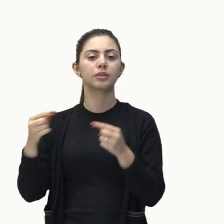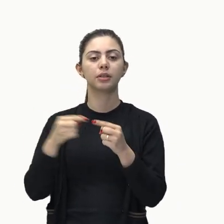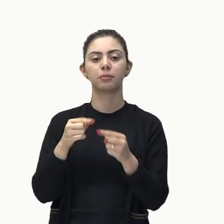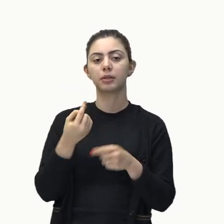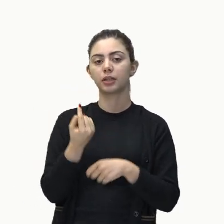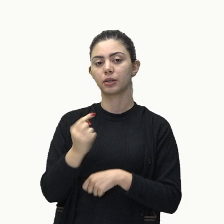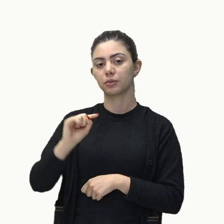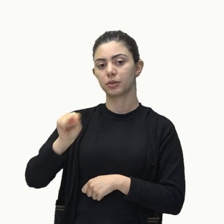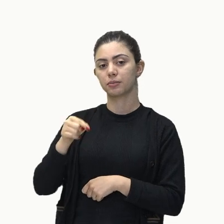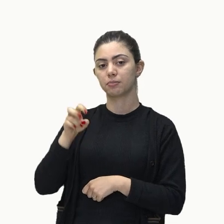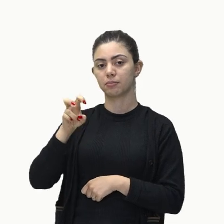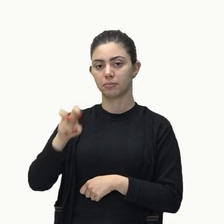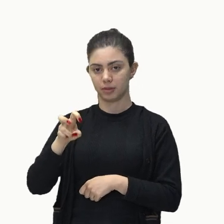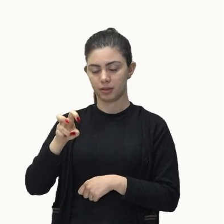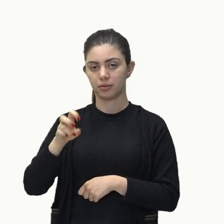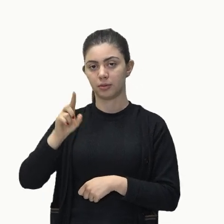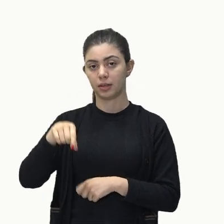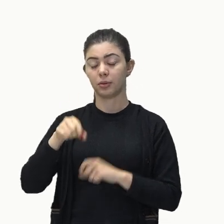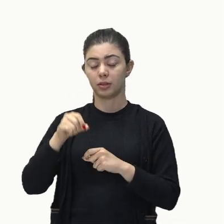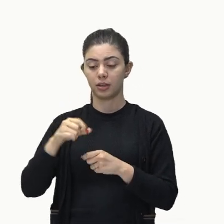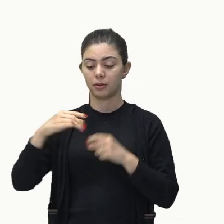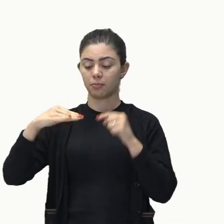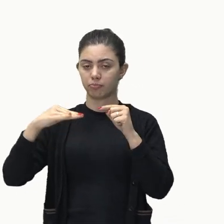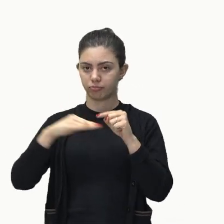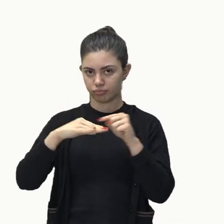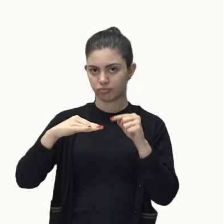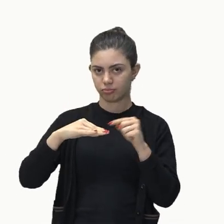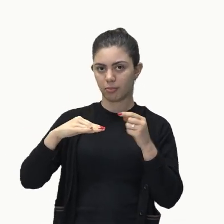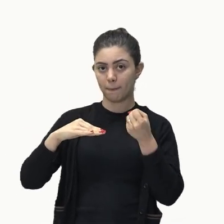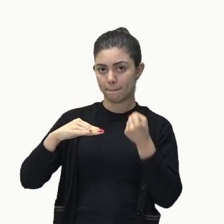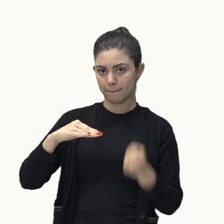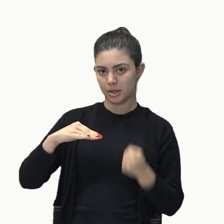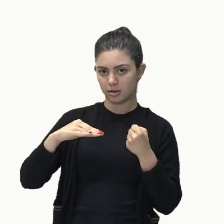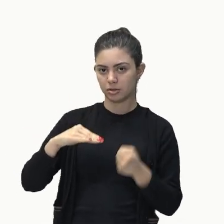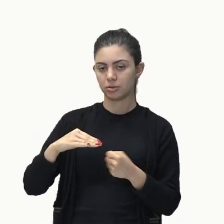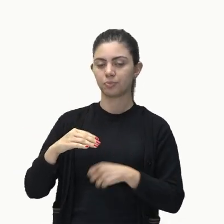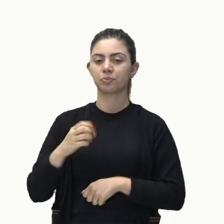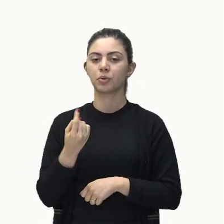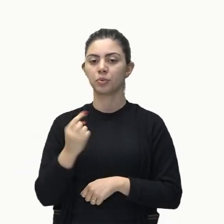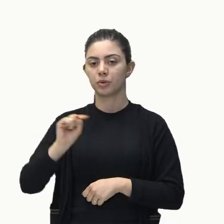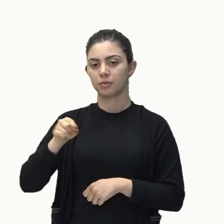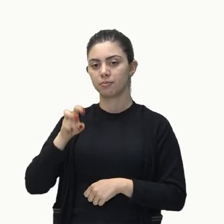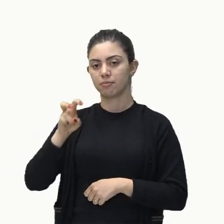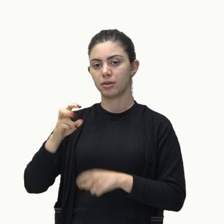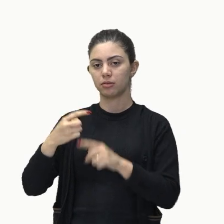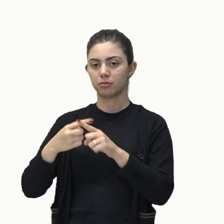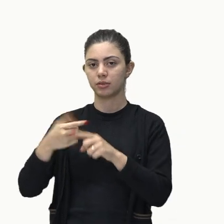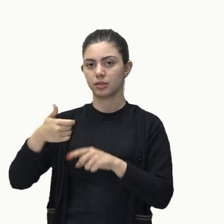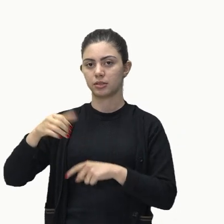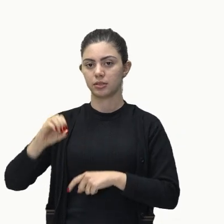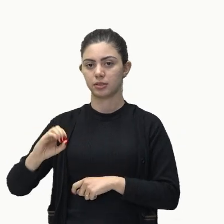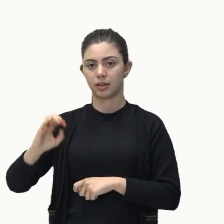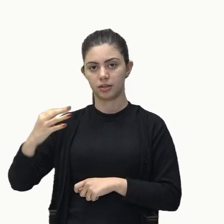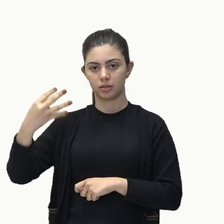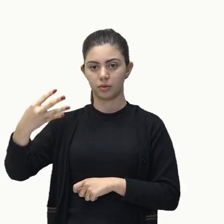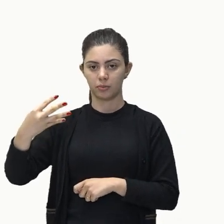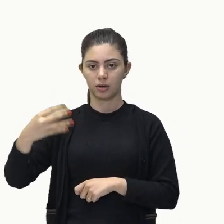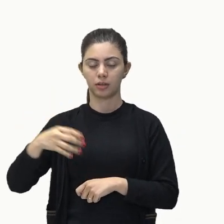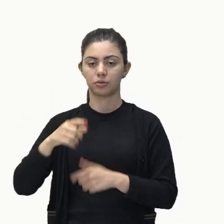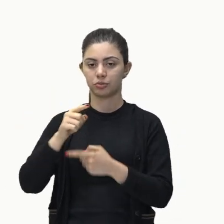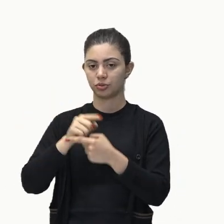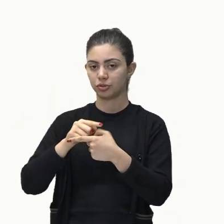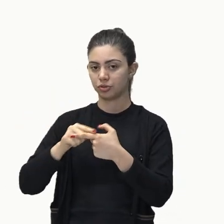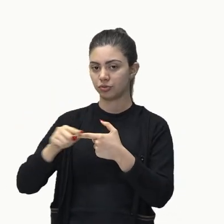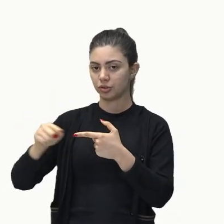1,5, é o peso lá do automóvel, vezes 10 elevado à quarta potência, dividido